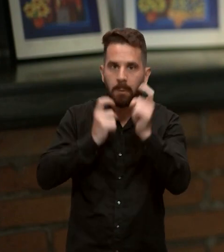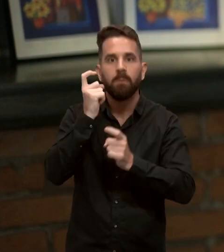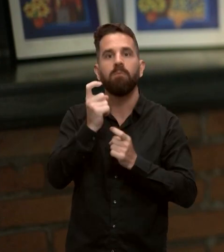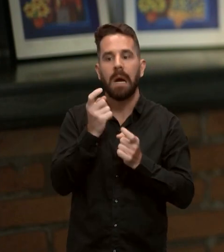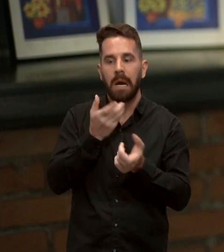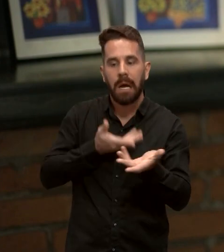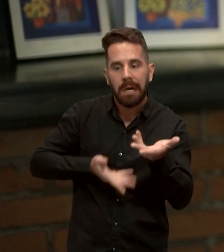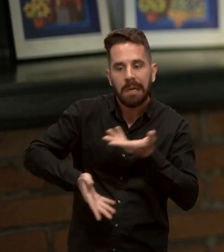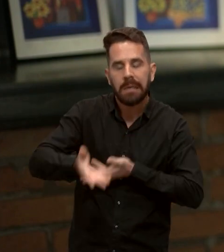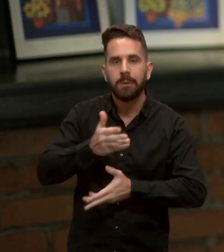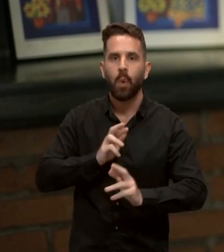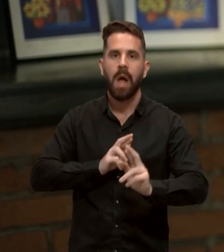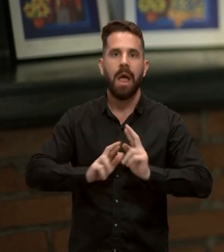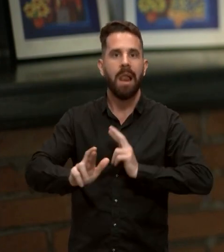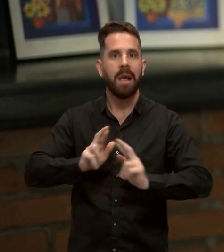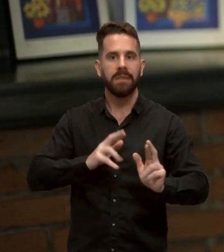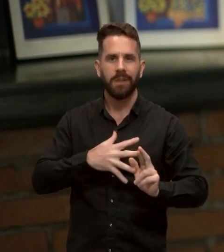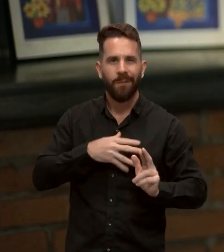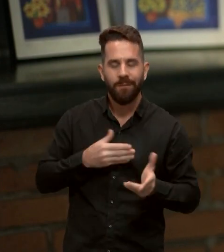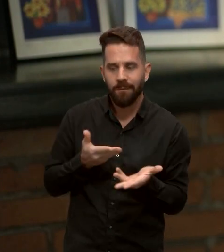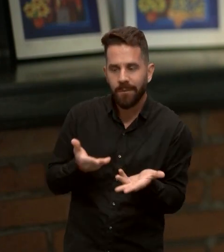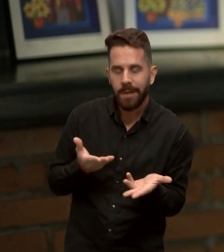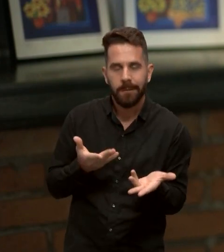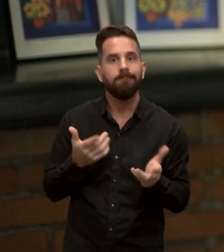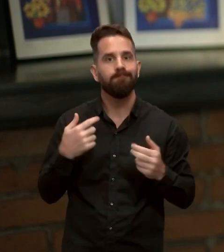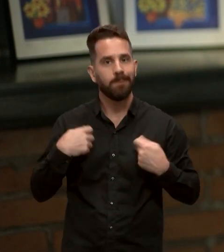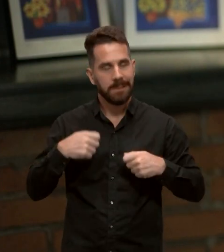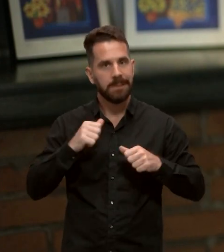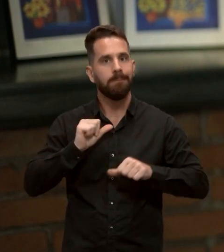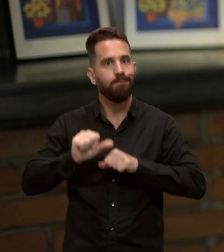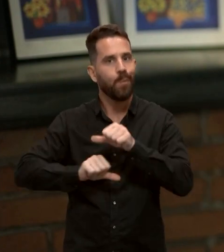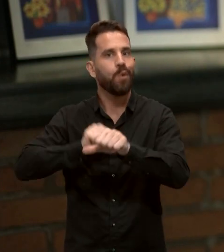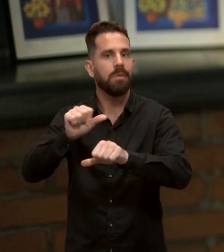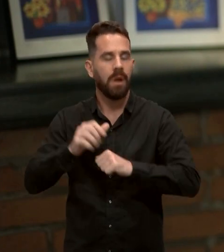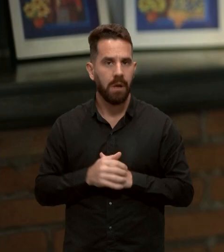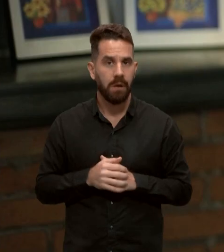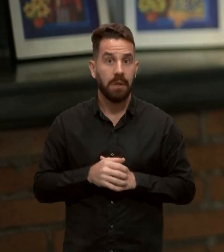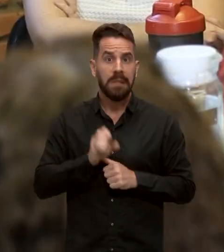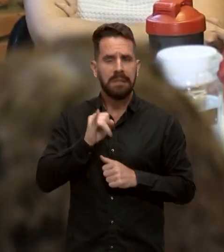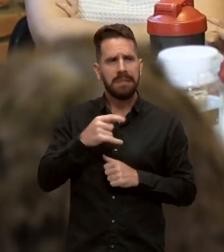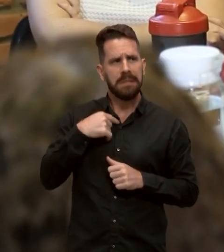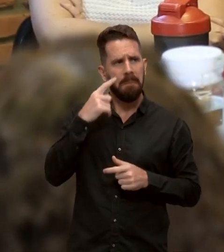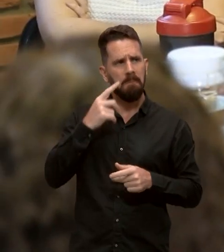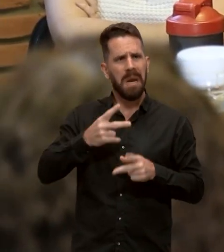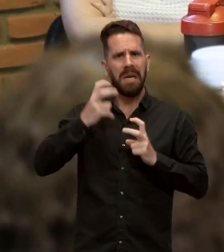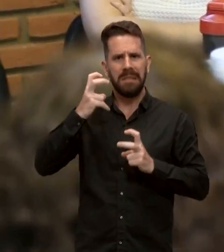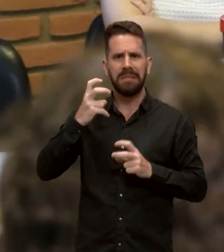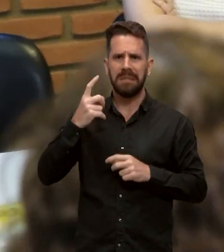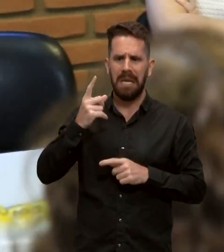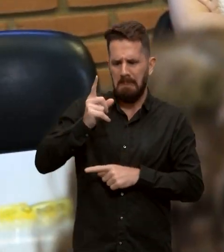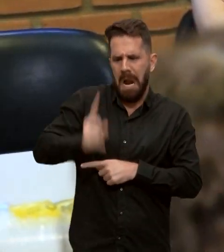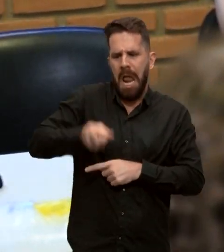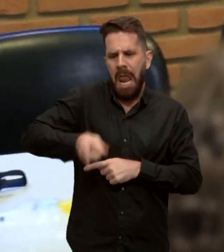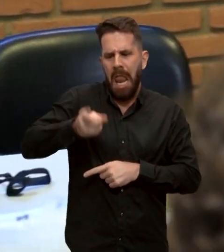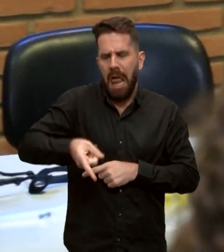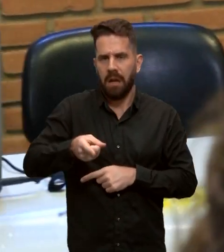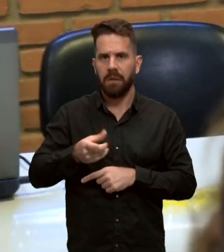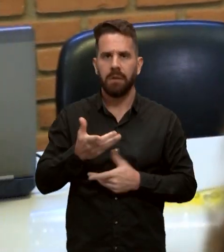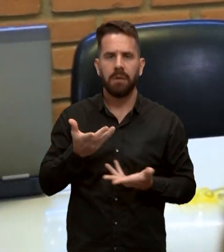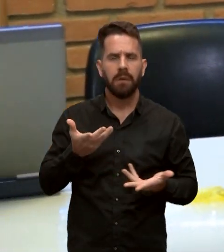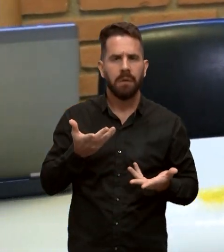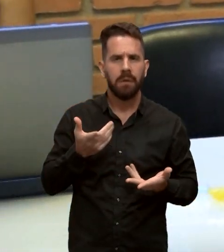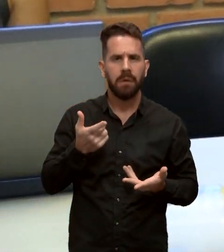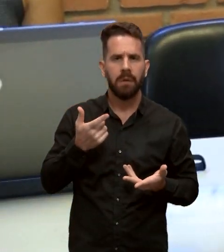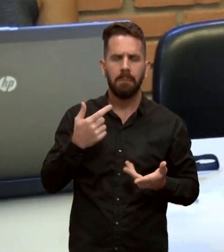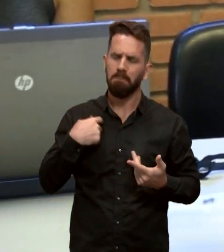se perceberam autoritários, que eles possam refletir de onde vem esse